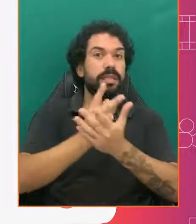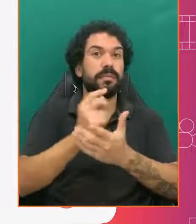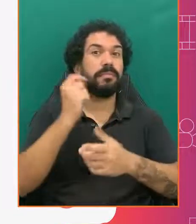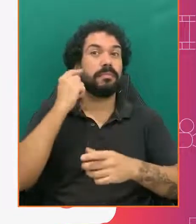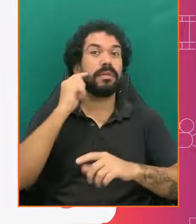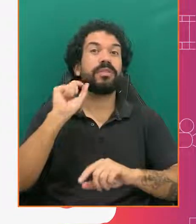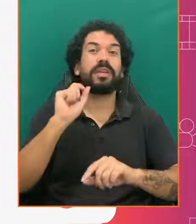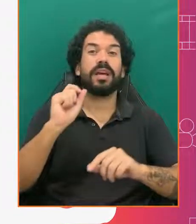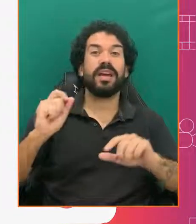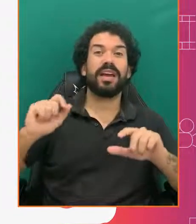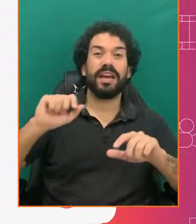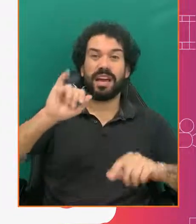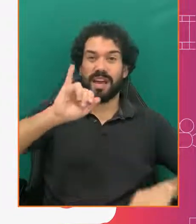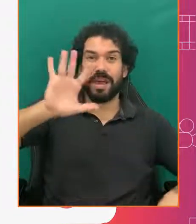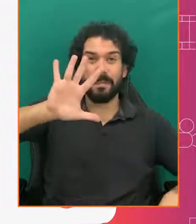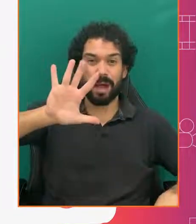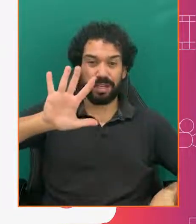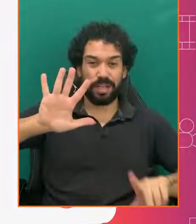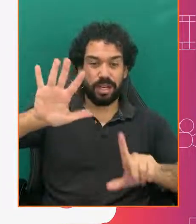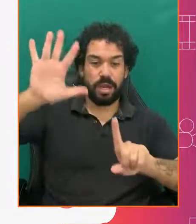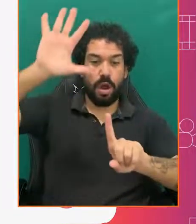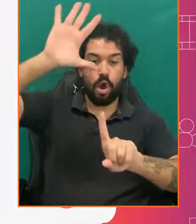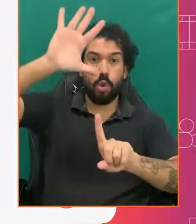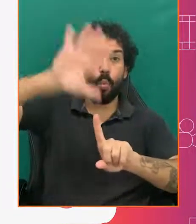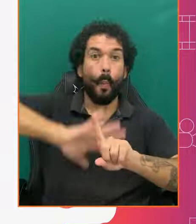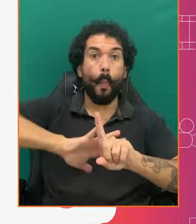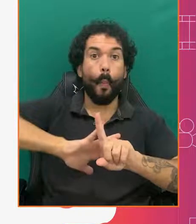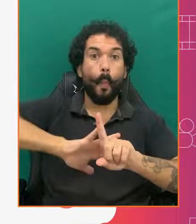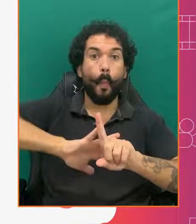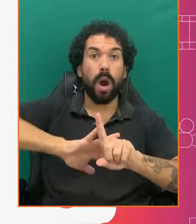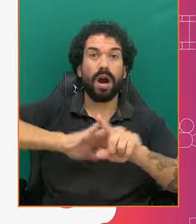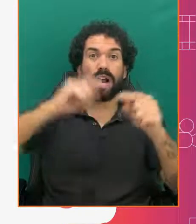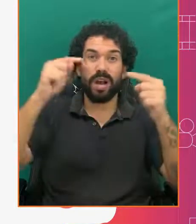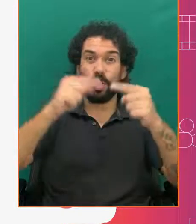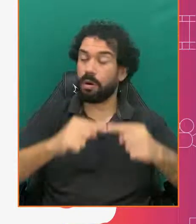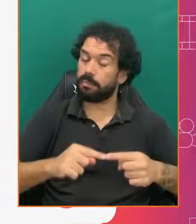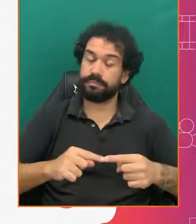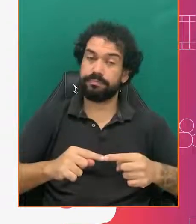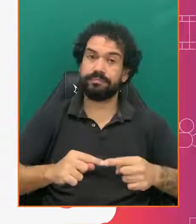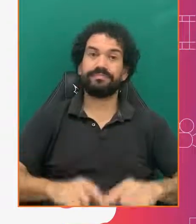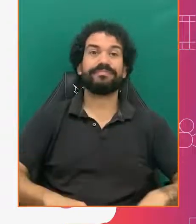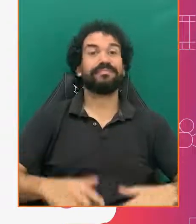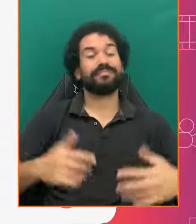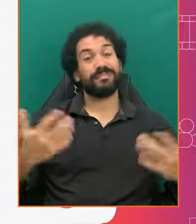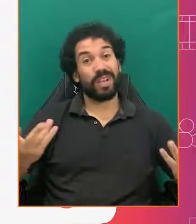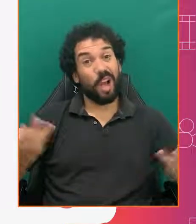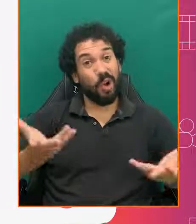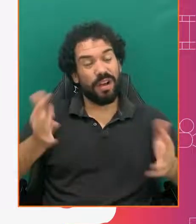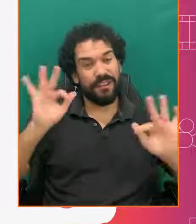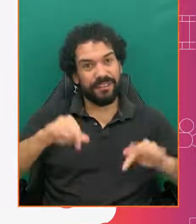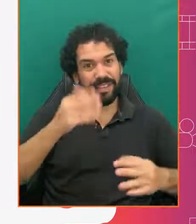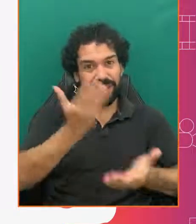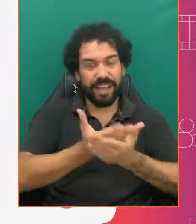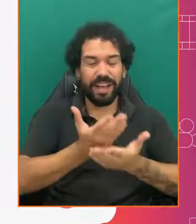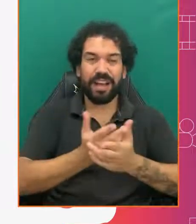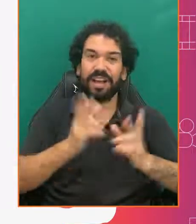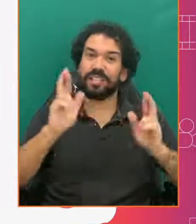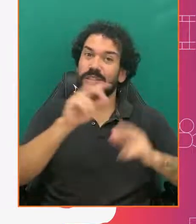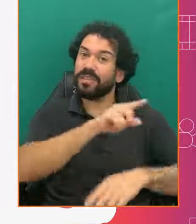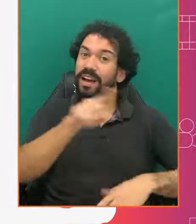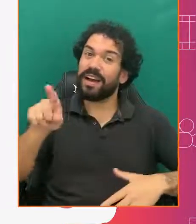das ideias de uma imagem plana e simétrica. E com isso, chegamos ao fim de mais uma